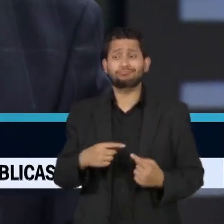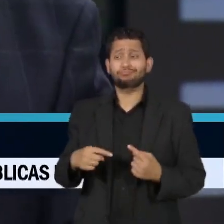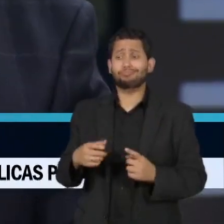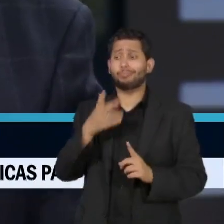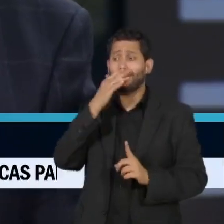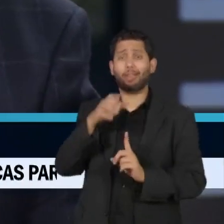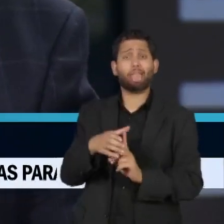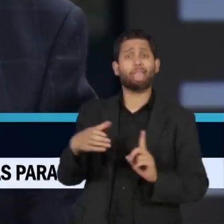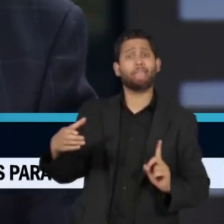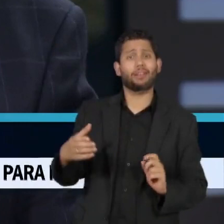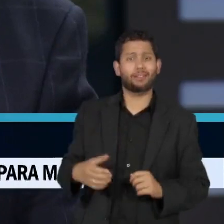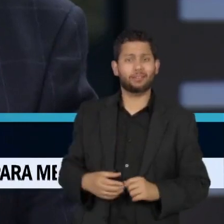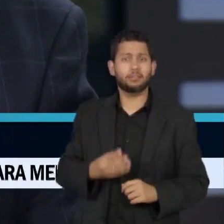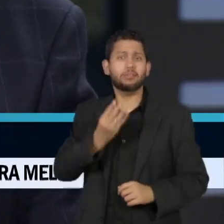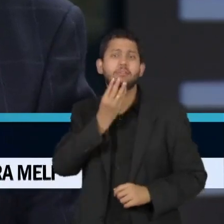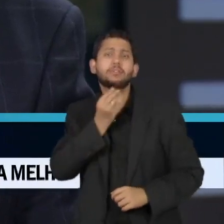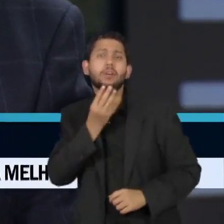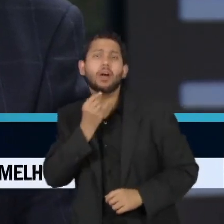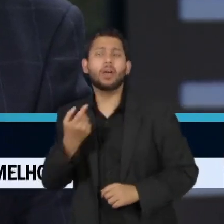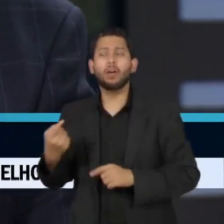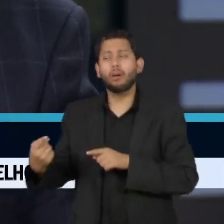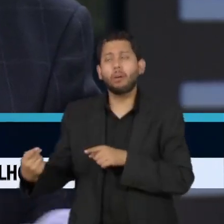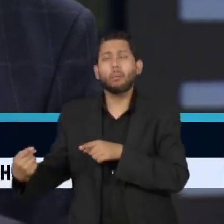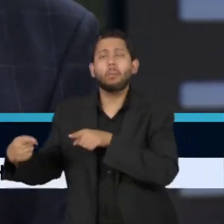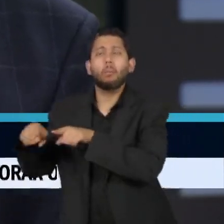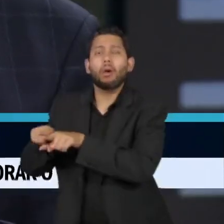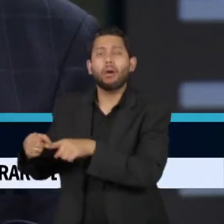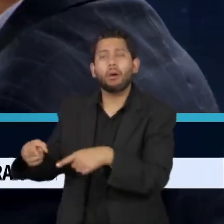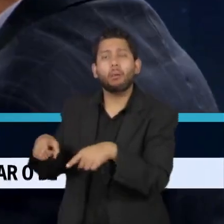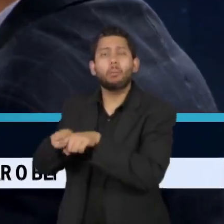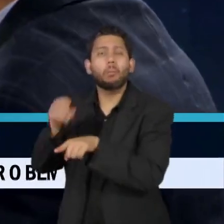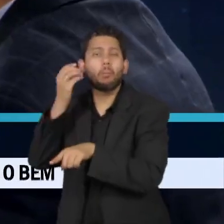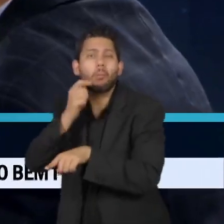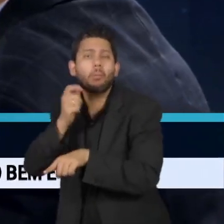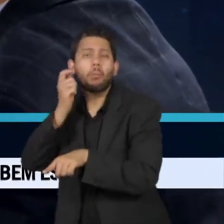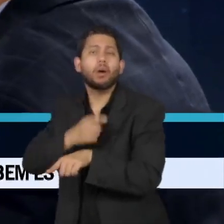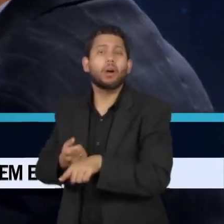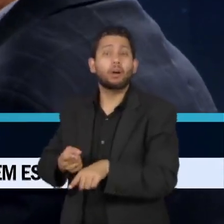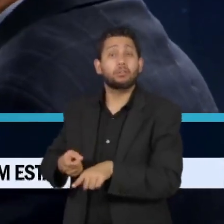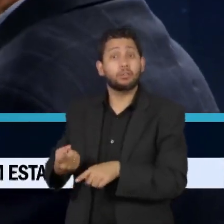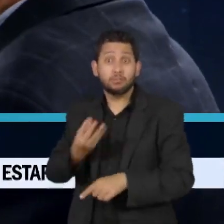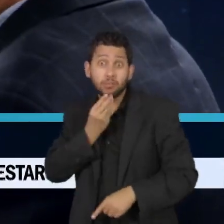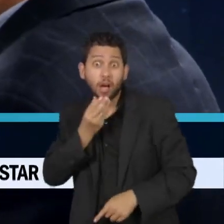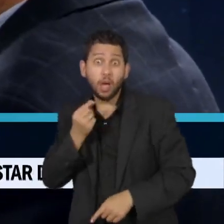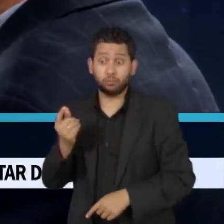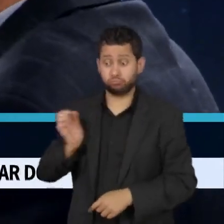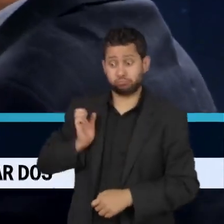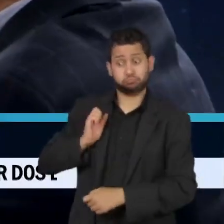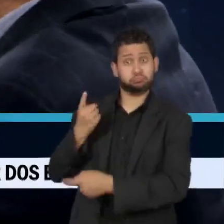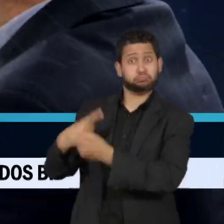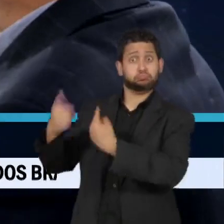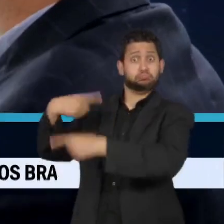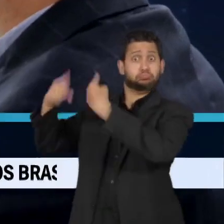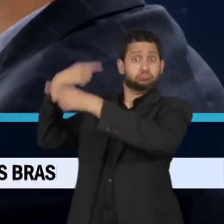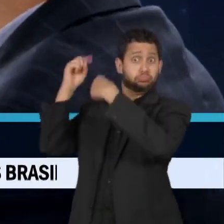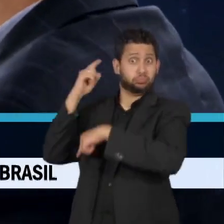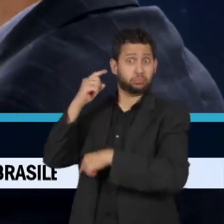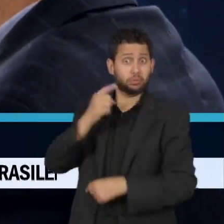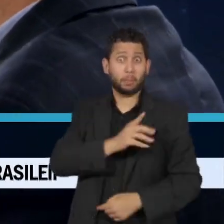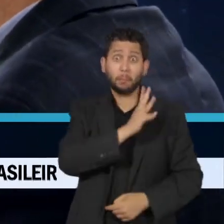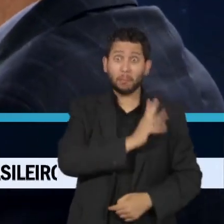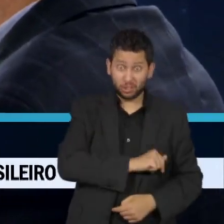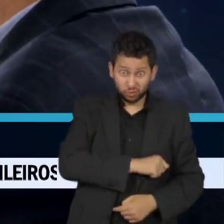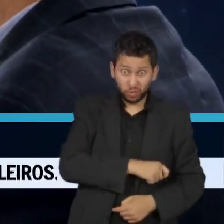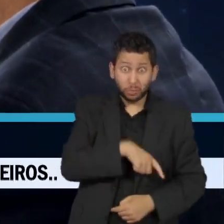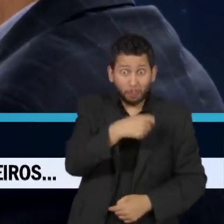espaço. Israel e Arábia Saudita se aproximaram, né? Israel fica cada vez mais rico. Os palestinos dependem economicamente